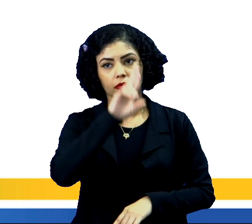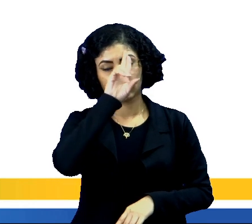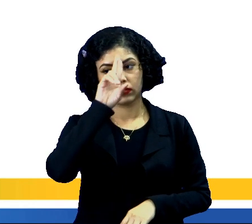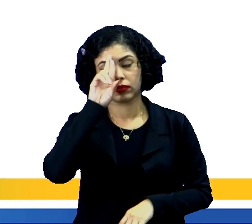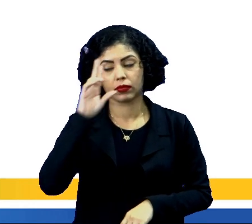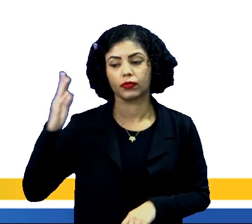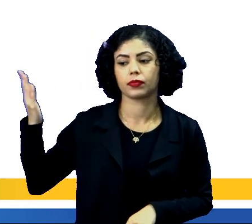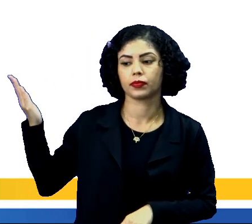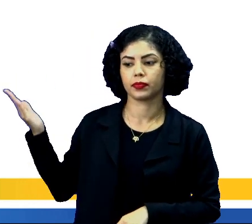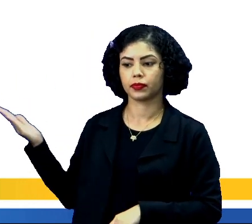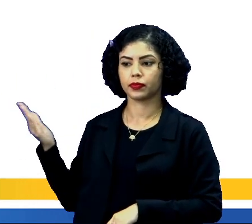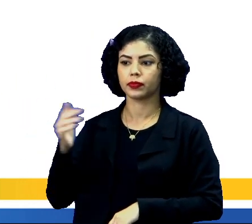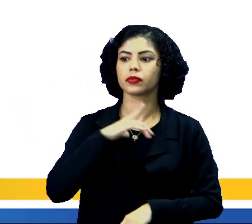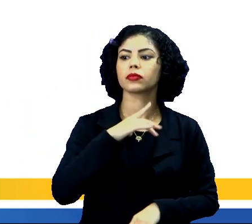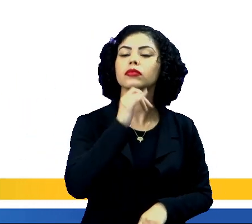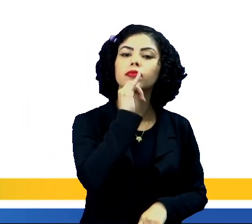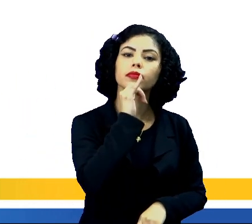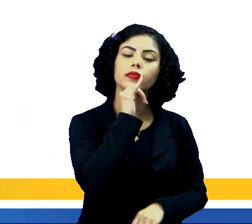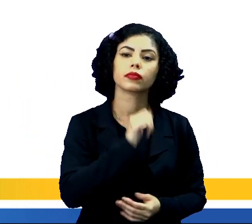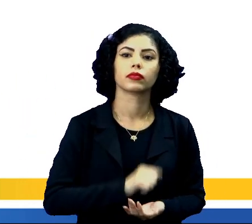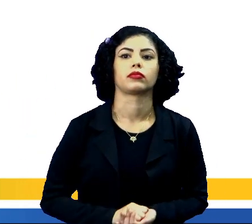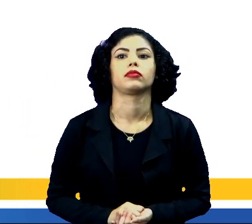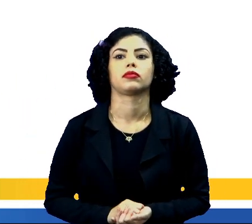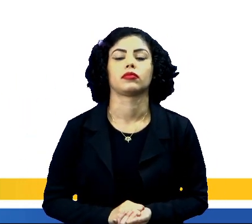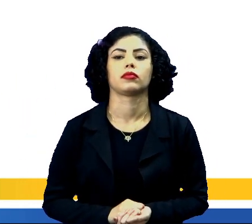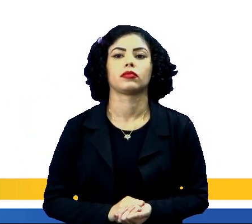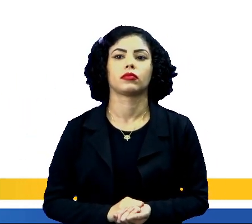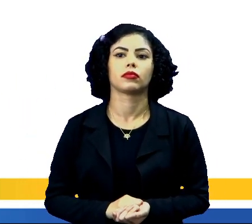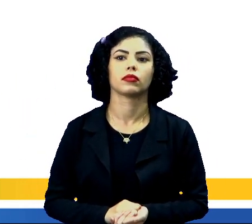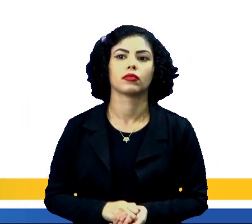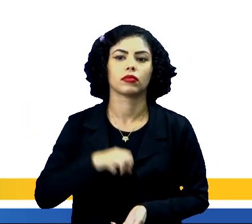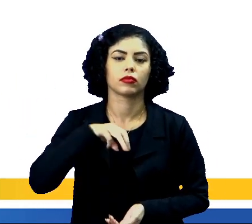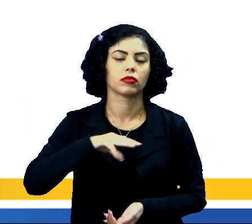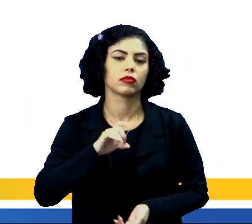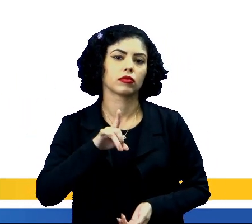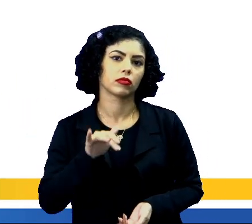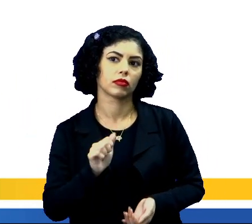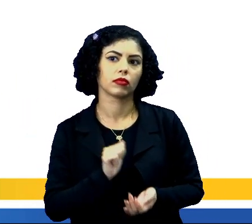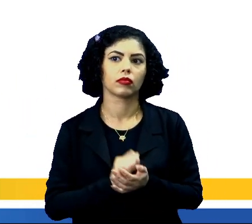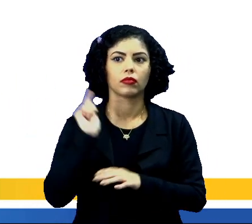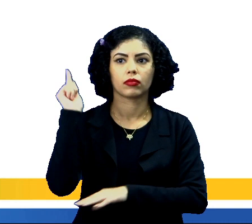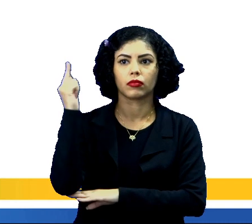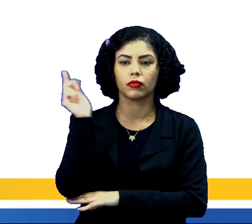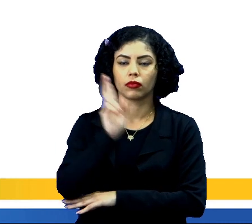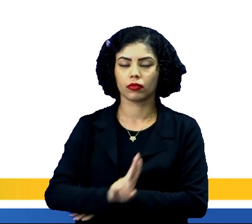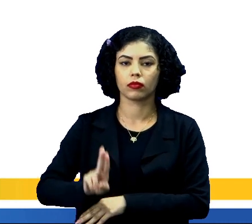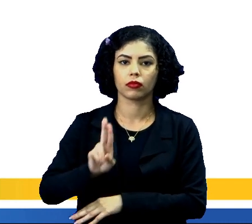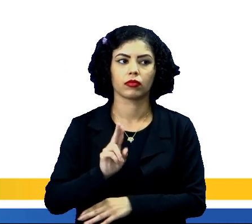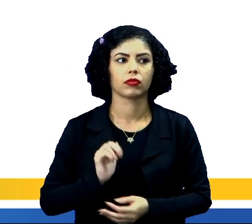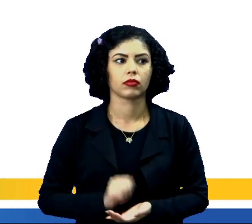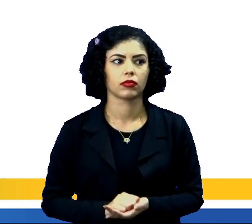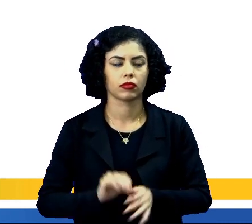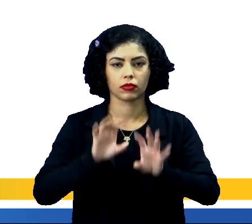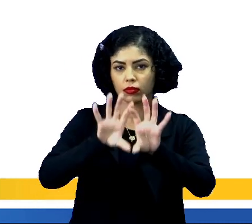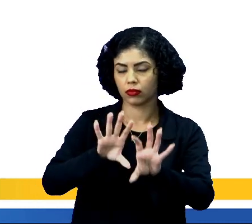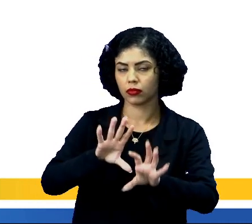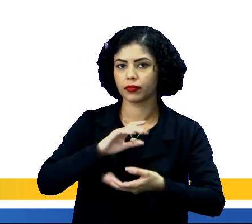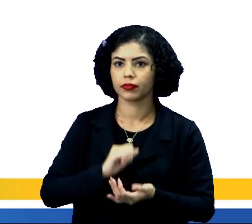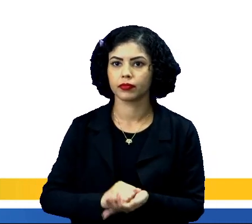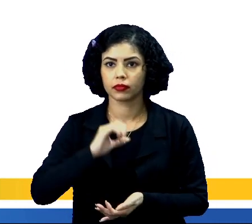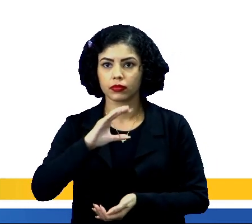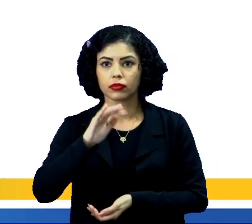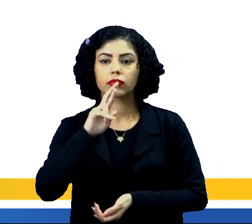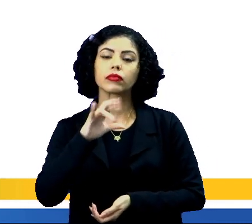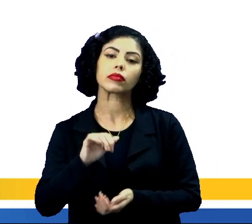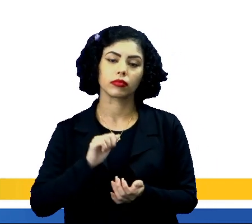Daí a história diz, a gente tem ali o exemplo de um croquis, mas seria da moda, tá? Na geografia a gente não trabalha esse tipo de croquis,